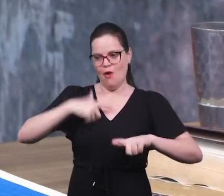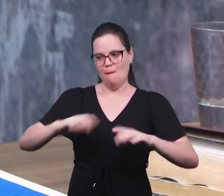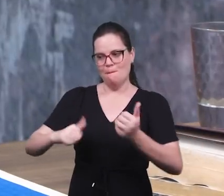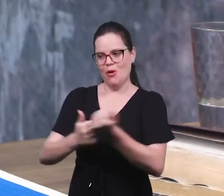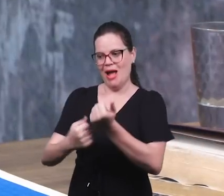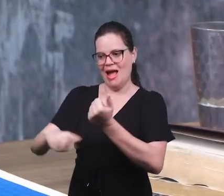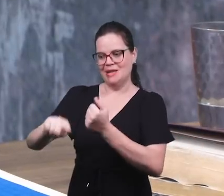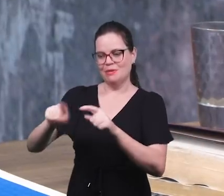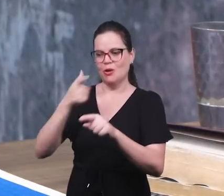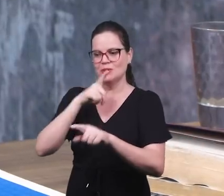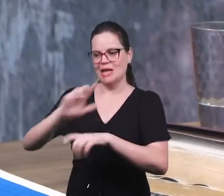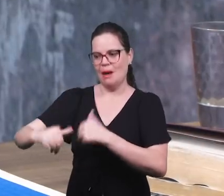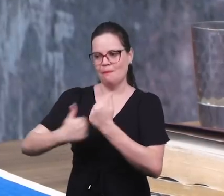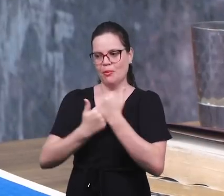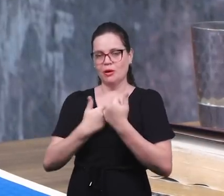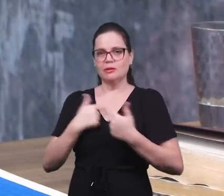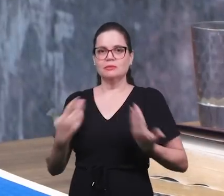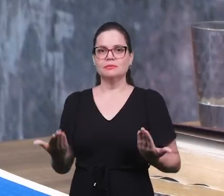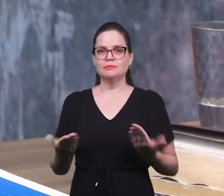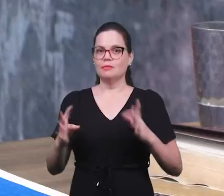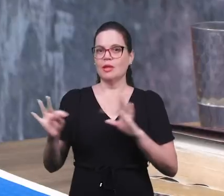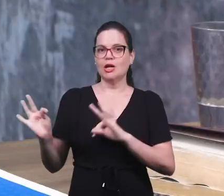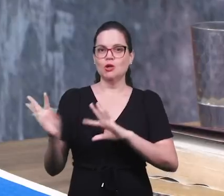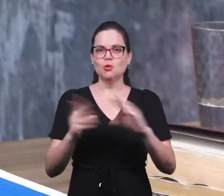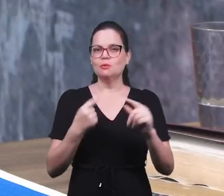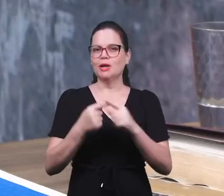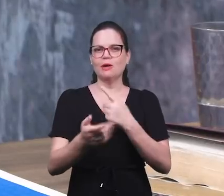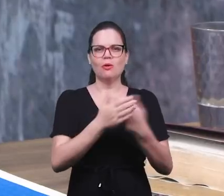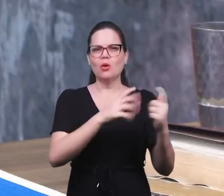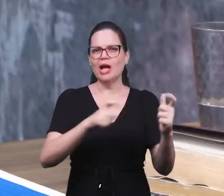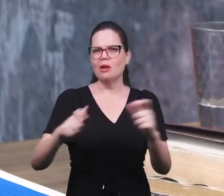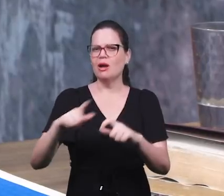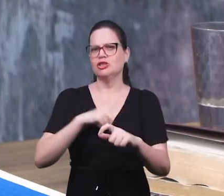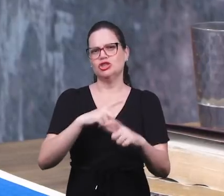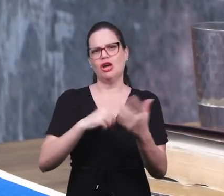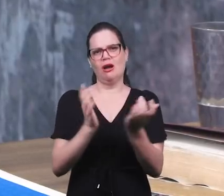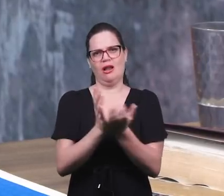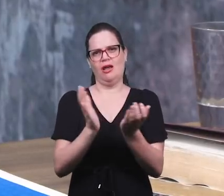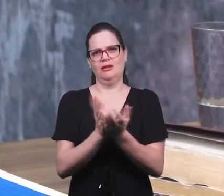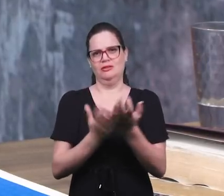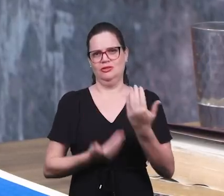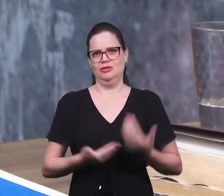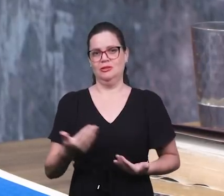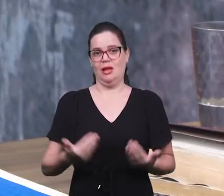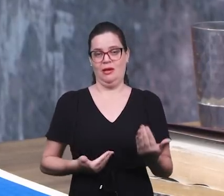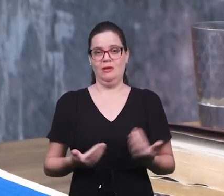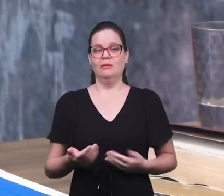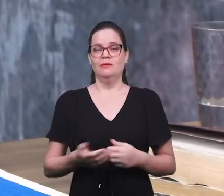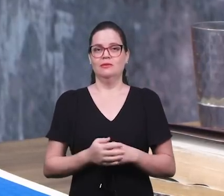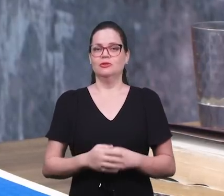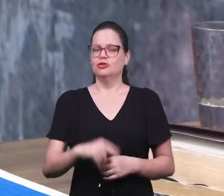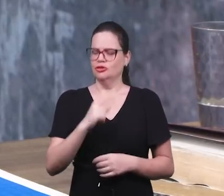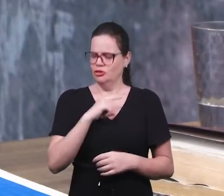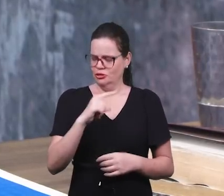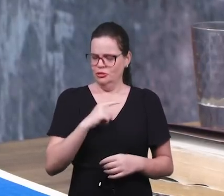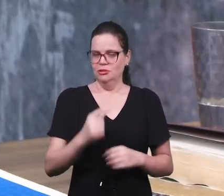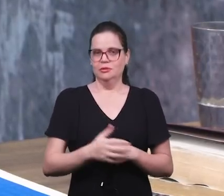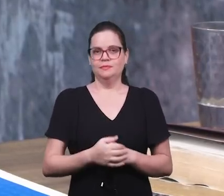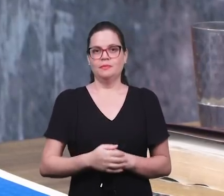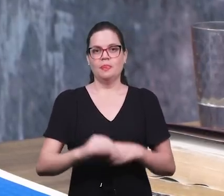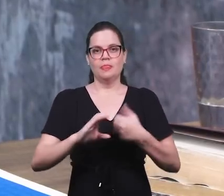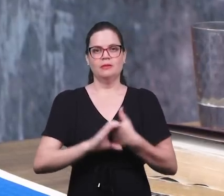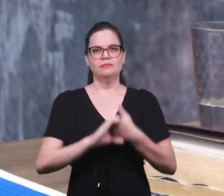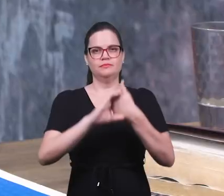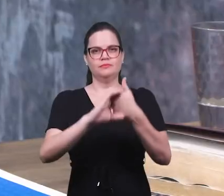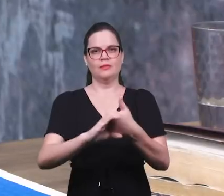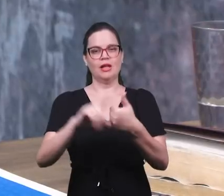ponta a ponta, de leste a oeste, norte a sul, havia cristãos, e o cristianismo tinha uma característica muito, muito peculiar,